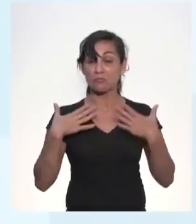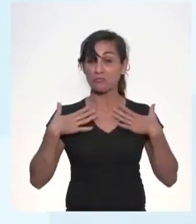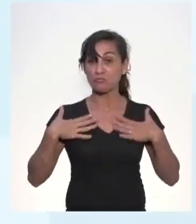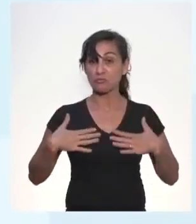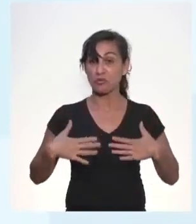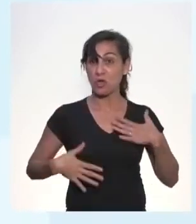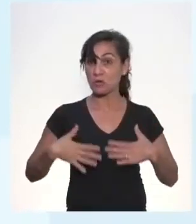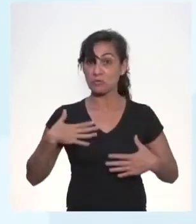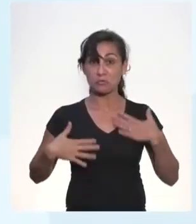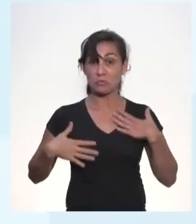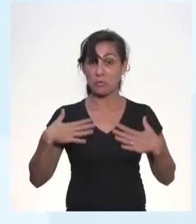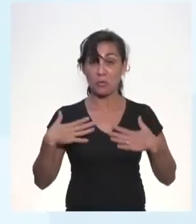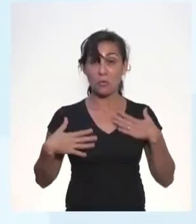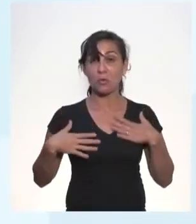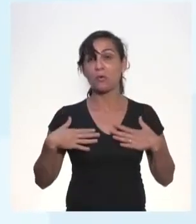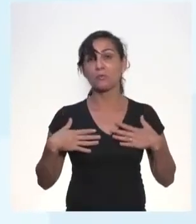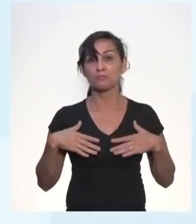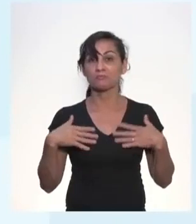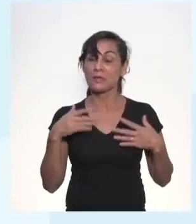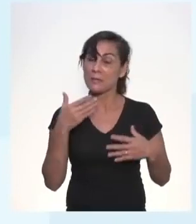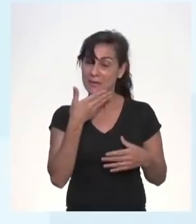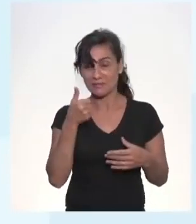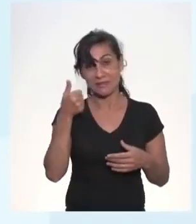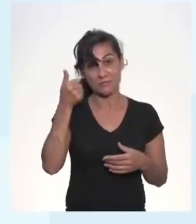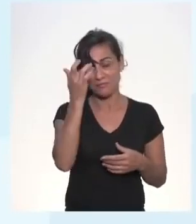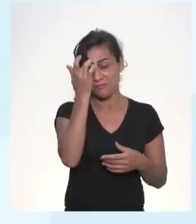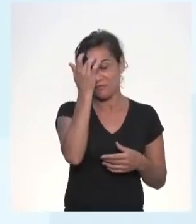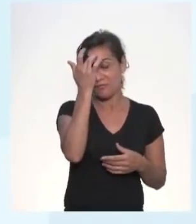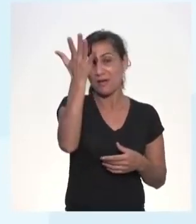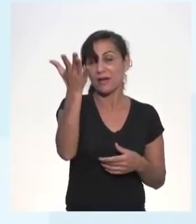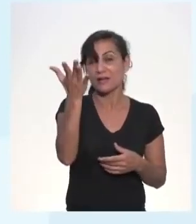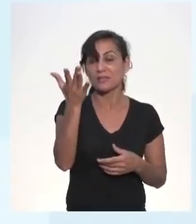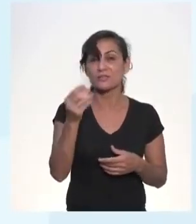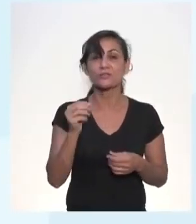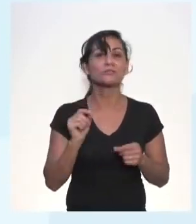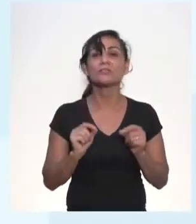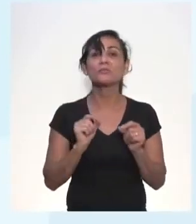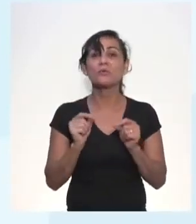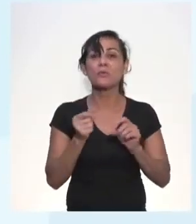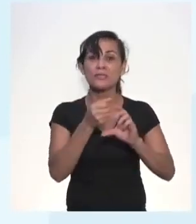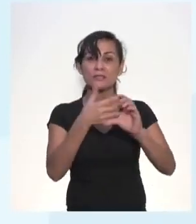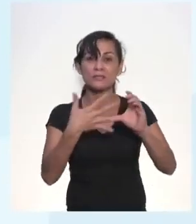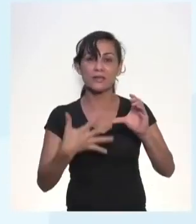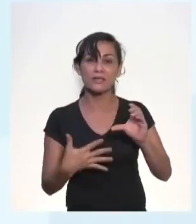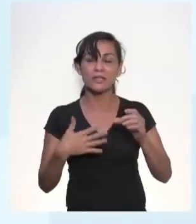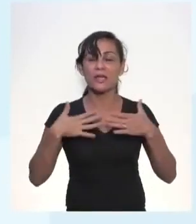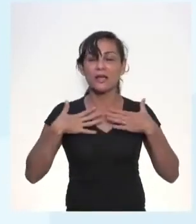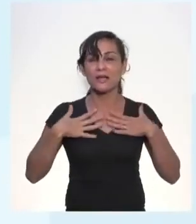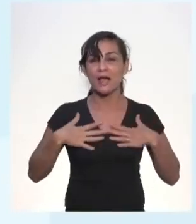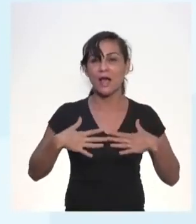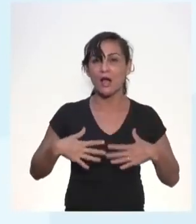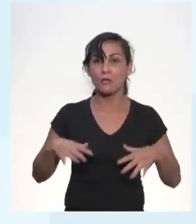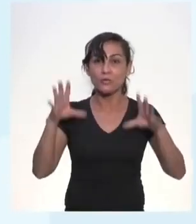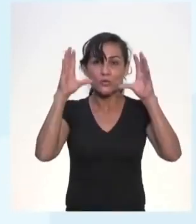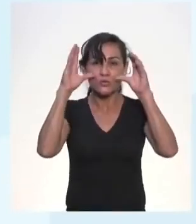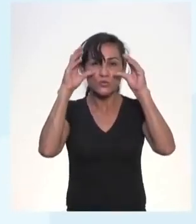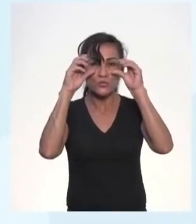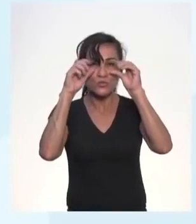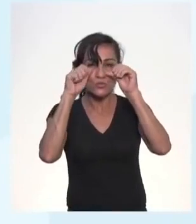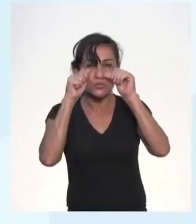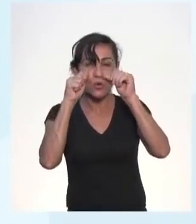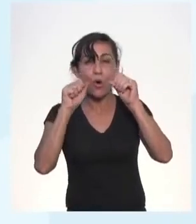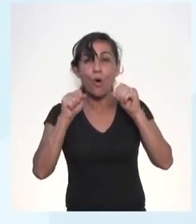dar tempo, porque eu acho que essa está bem fácil, eles já vão conseguir responder. Algumas dessas características aí, faceira, escuros,